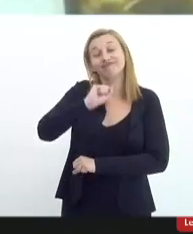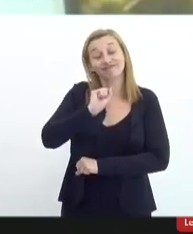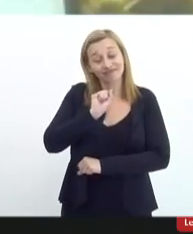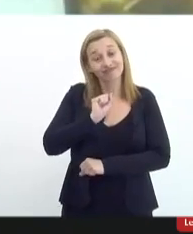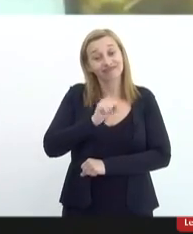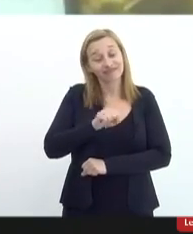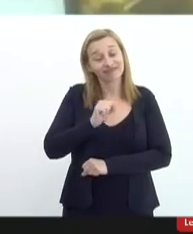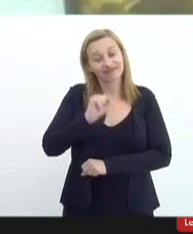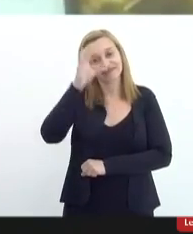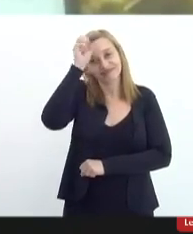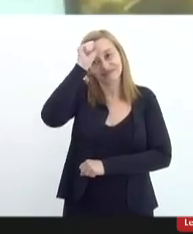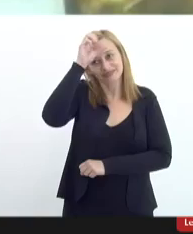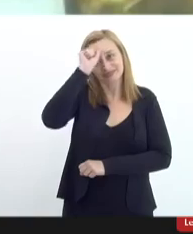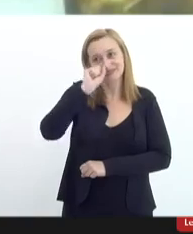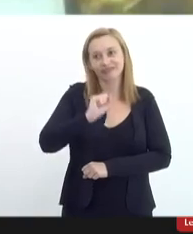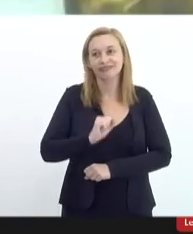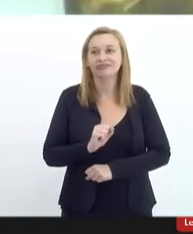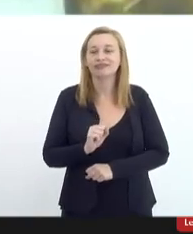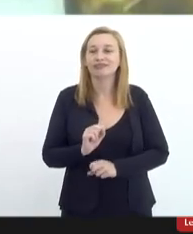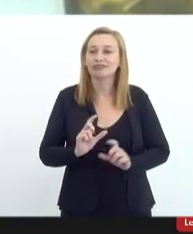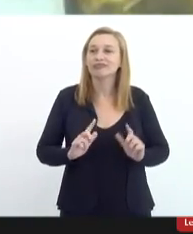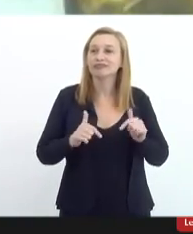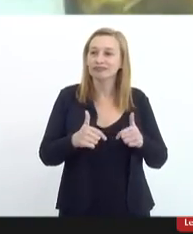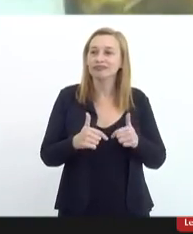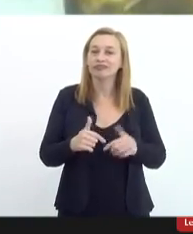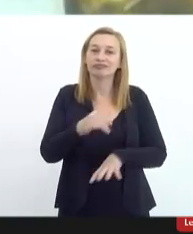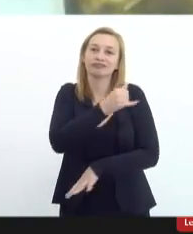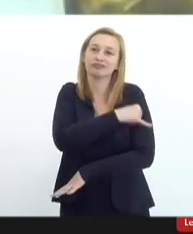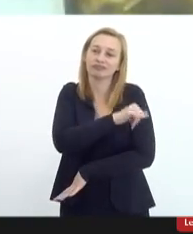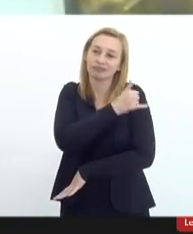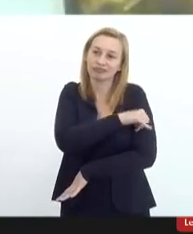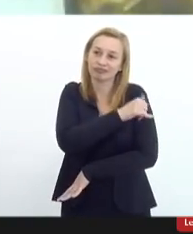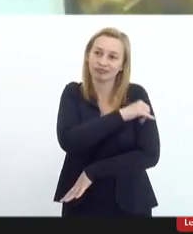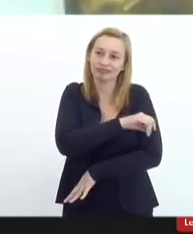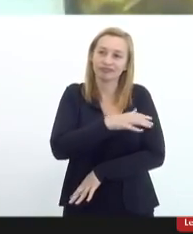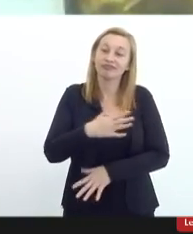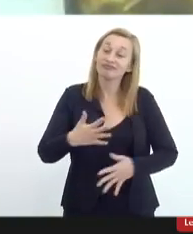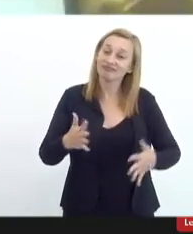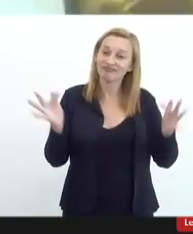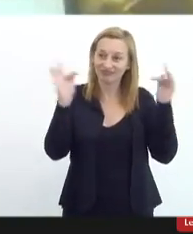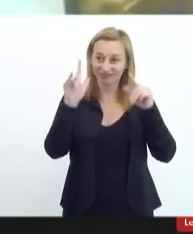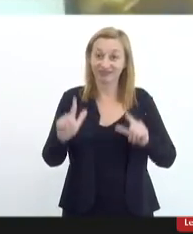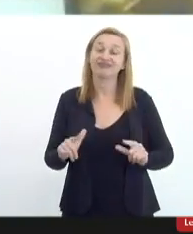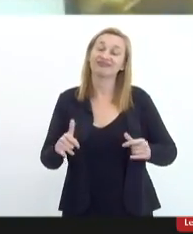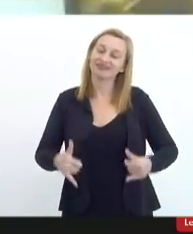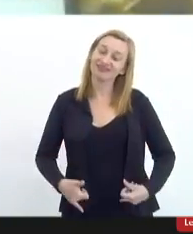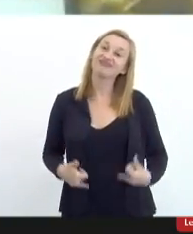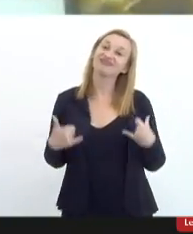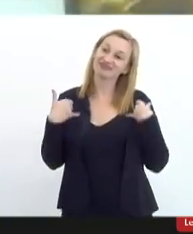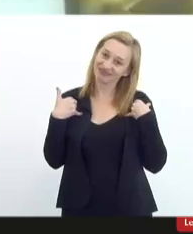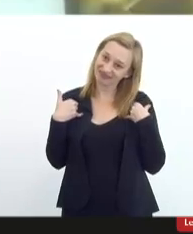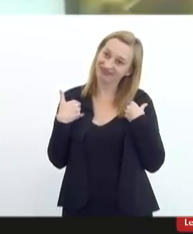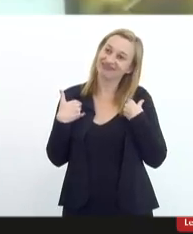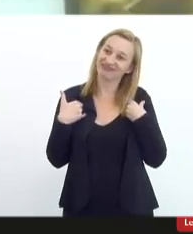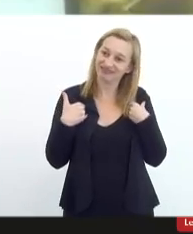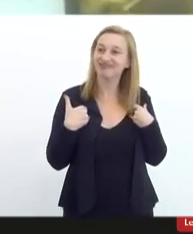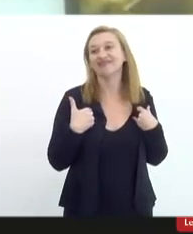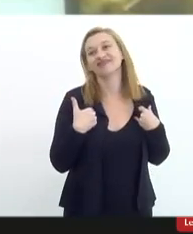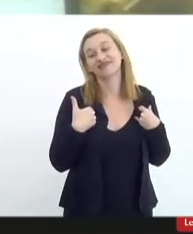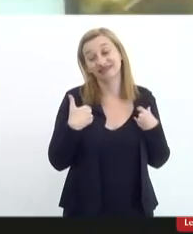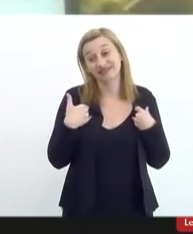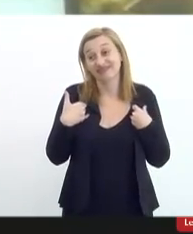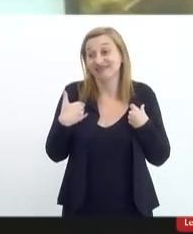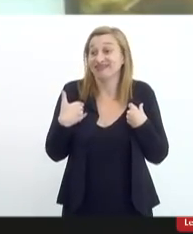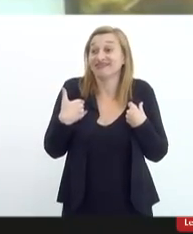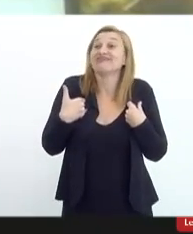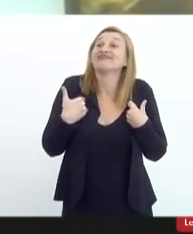Para aprender com esta ação no Rio de Janeiro. Fico muito feliz, muito orgulhosa, mesmo de coração